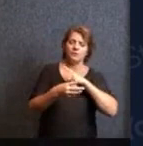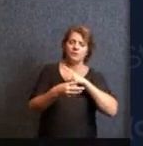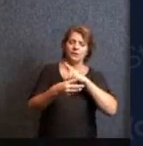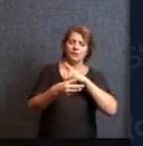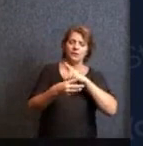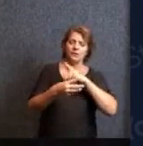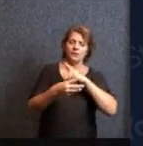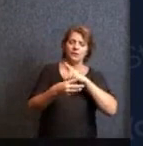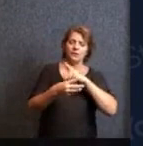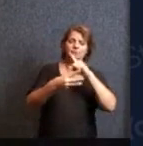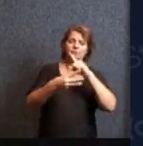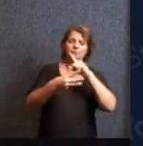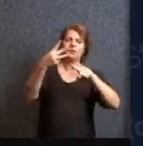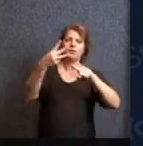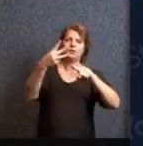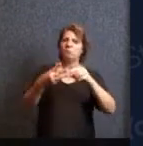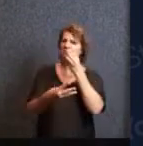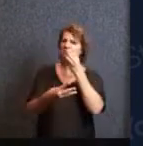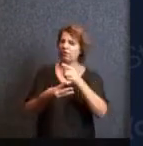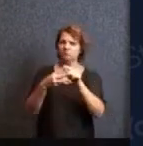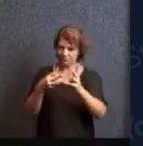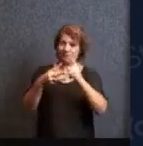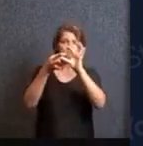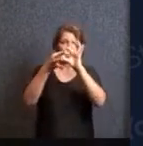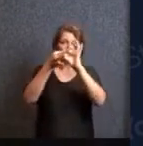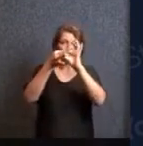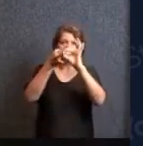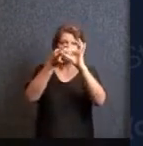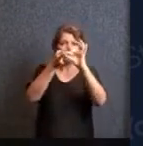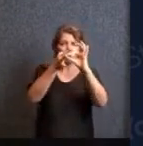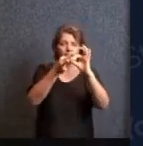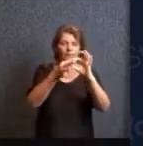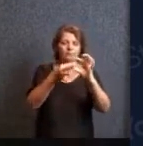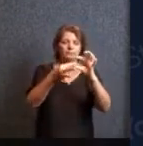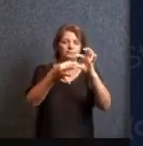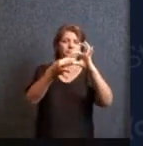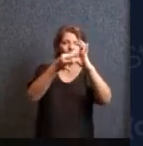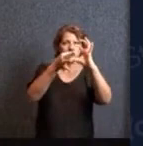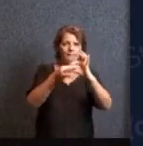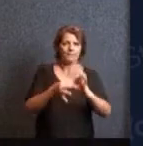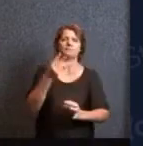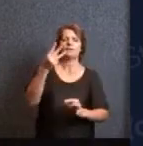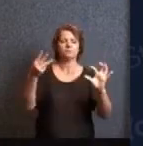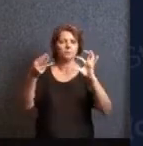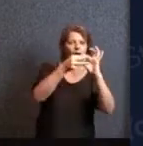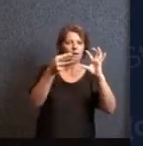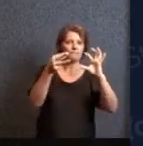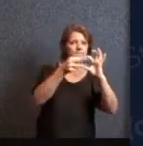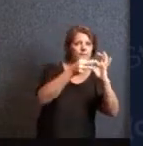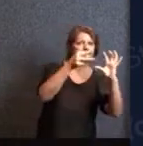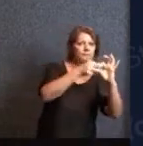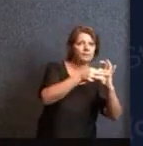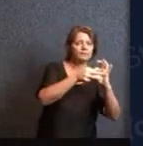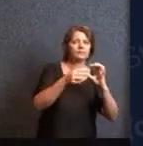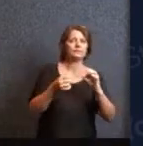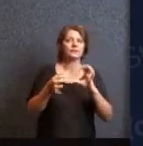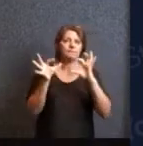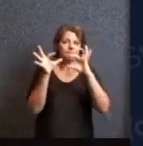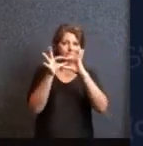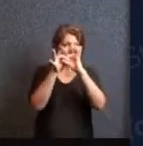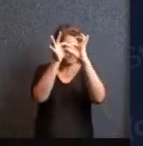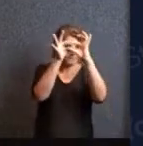assim. Isso foi uma construção, e é uma construção que não se dá do dia para a noite. A rede